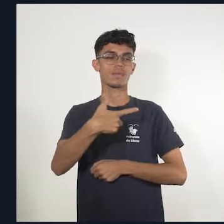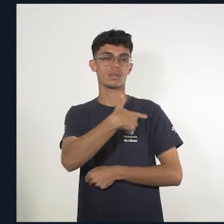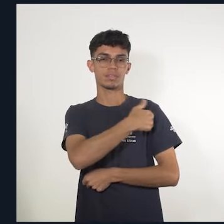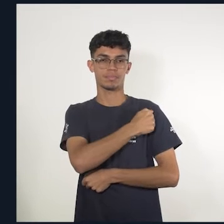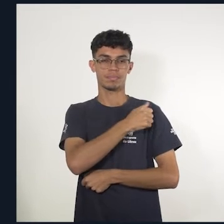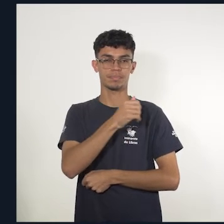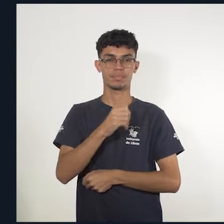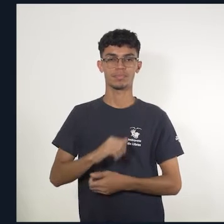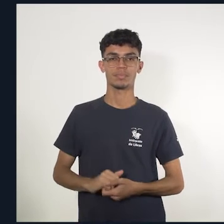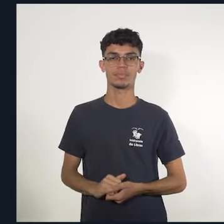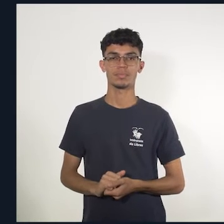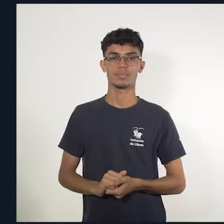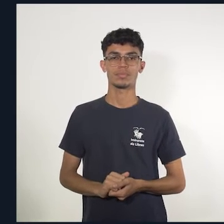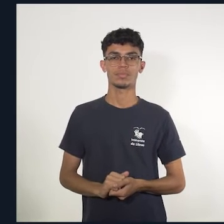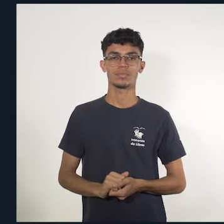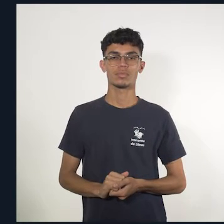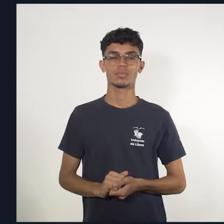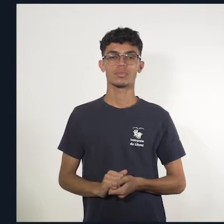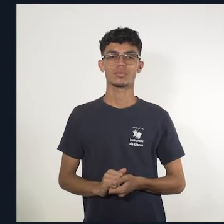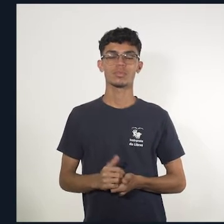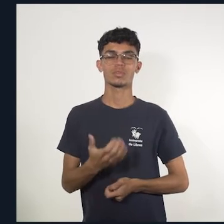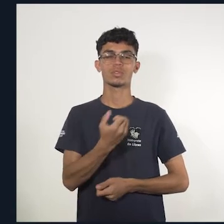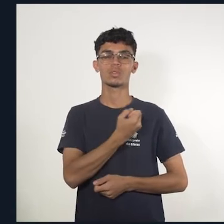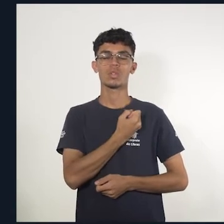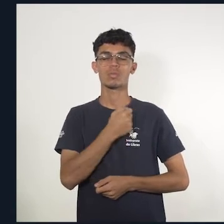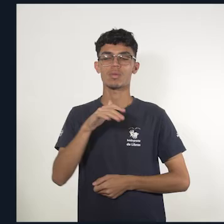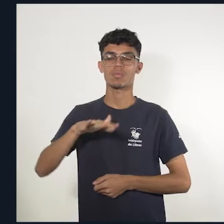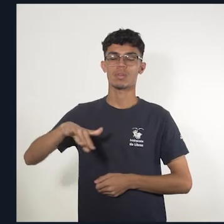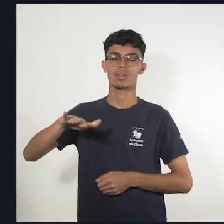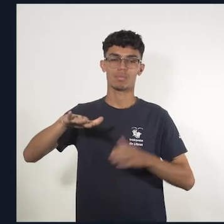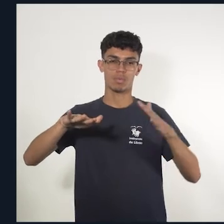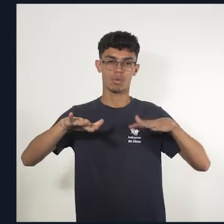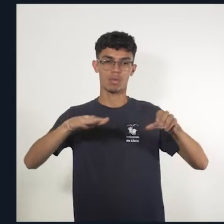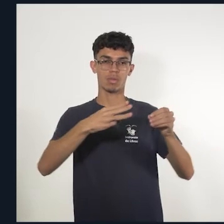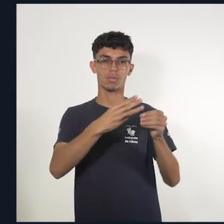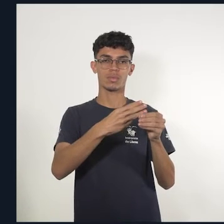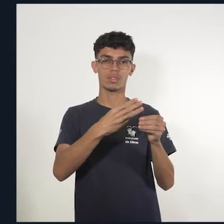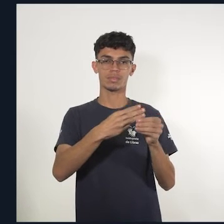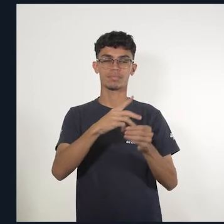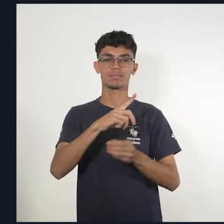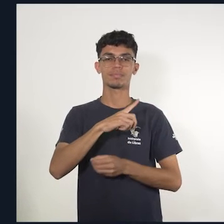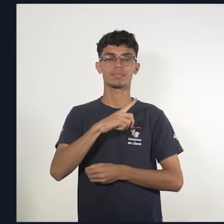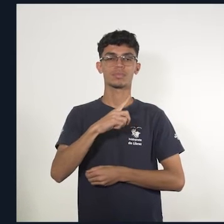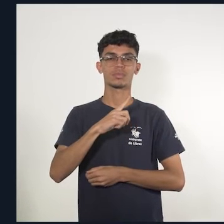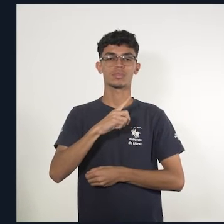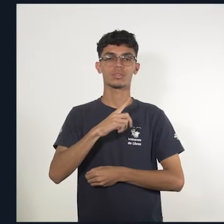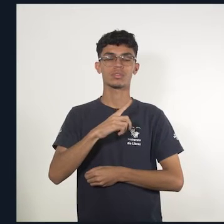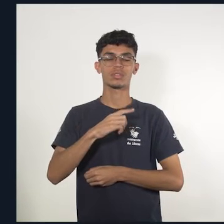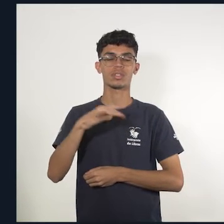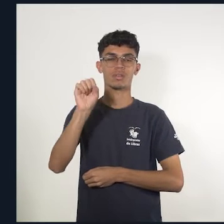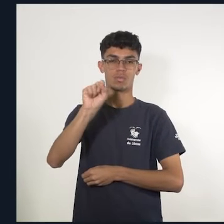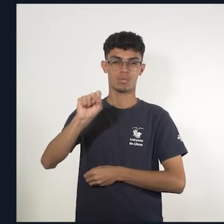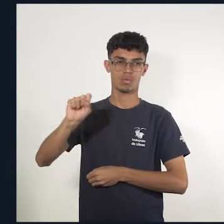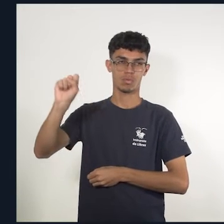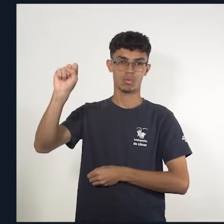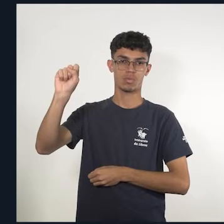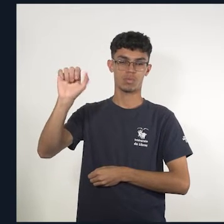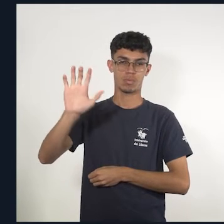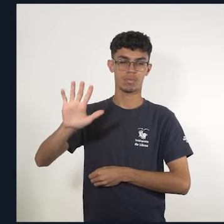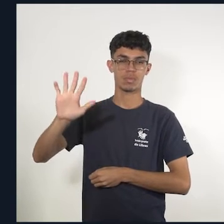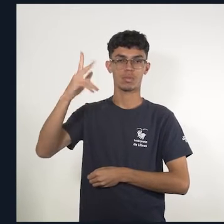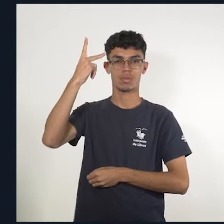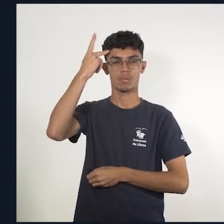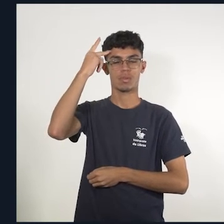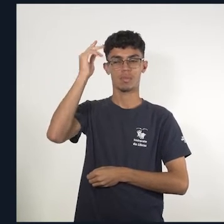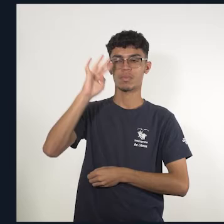Apesar de haver aproximação dos valores de prevalência entre as regiões do município, há um certo destaque para a Zona Sul de São Paulo, que apresenta o